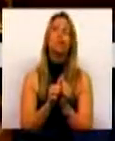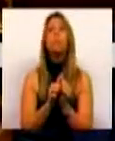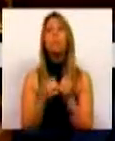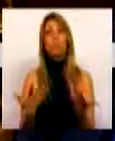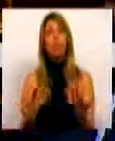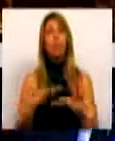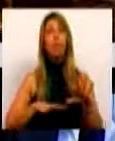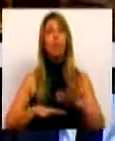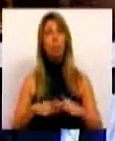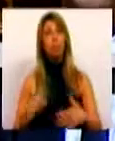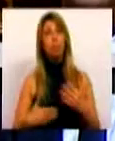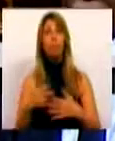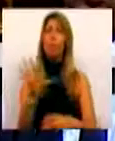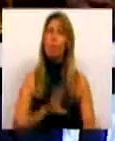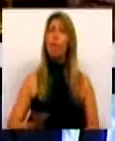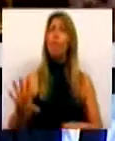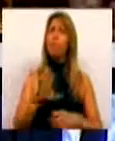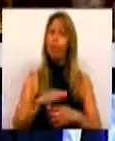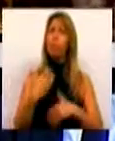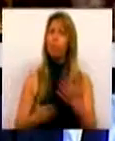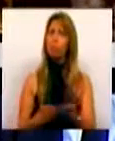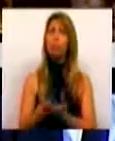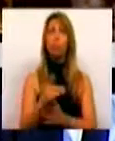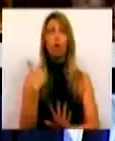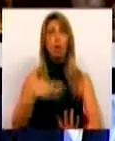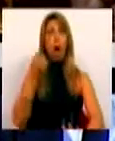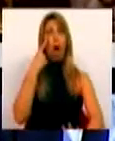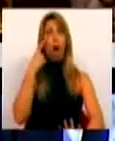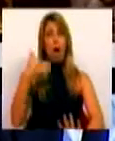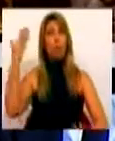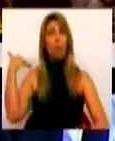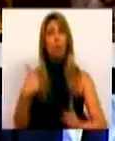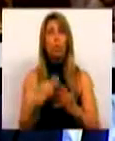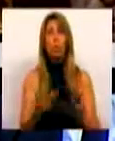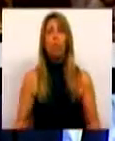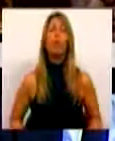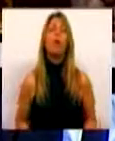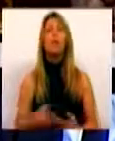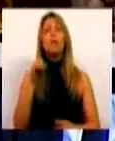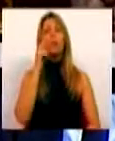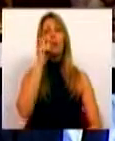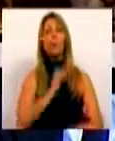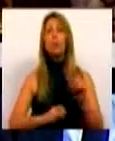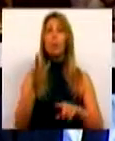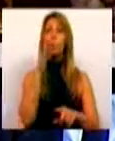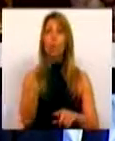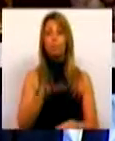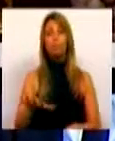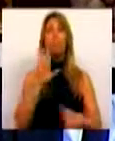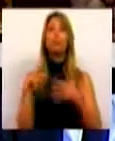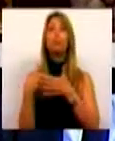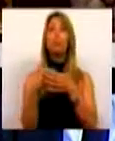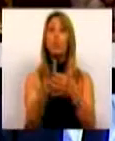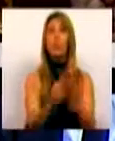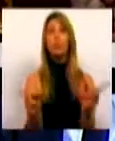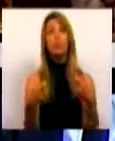prosseguidas de forma consistente há muito tempo. Senhoras e senhores deputados, no âmbito do processo de